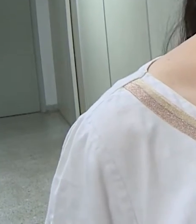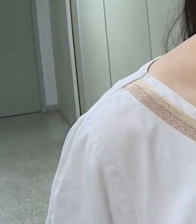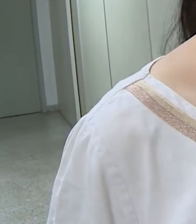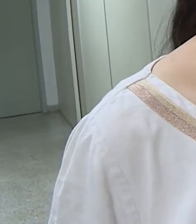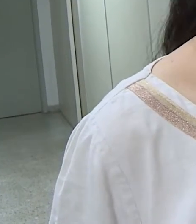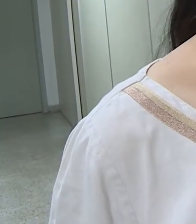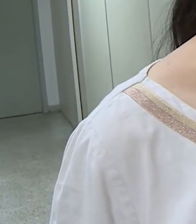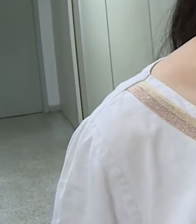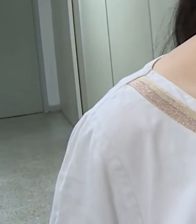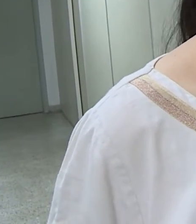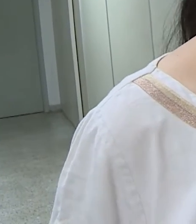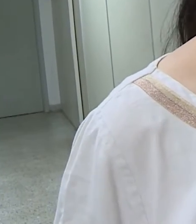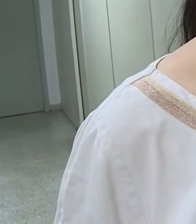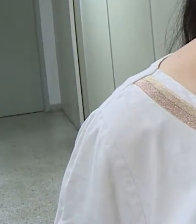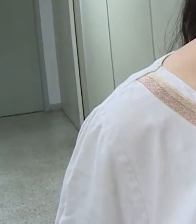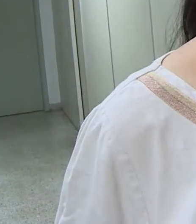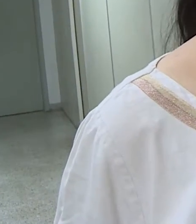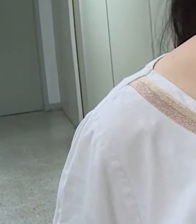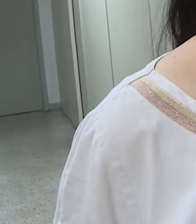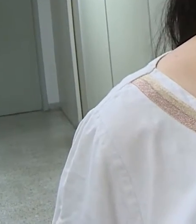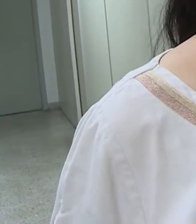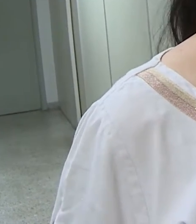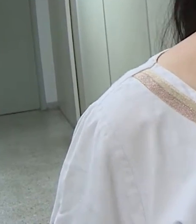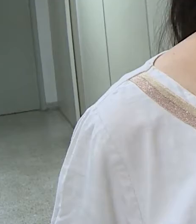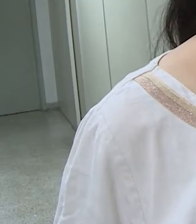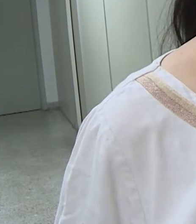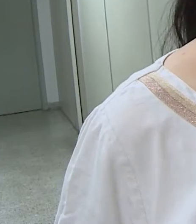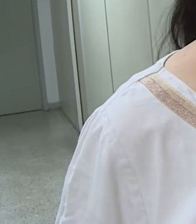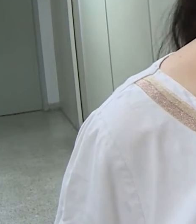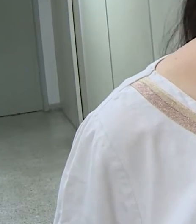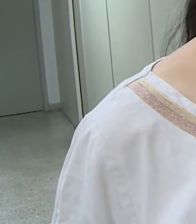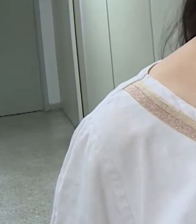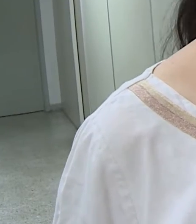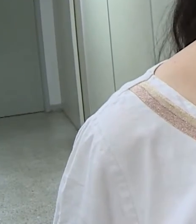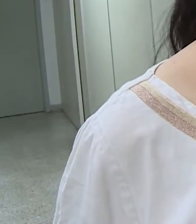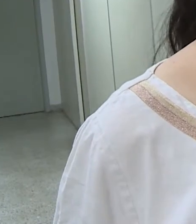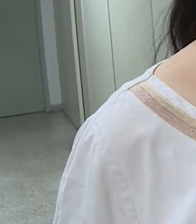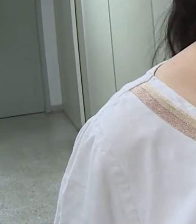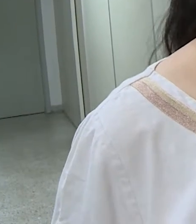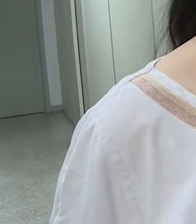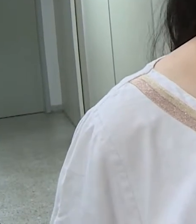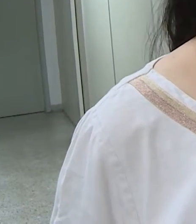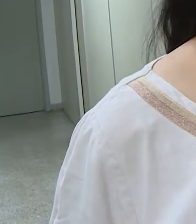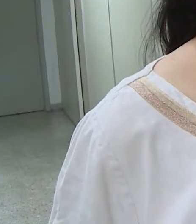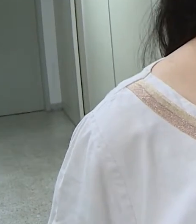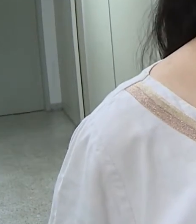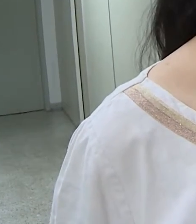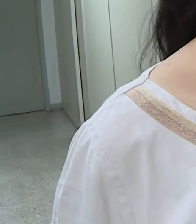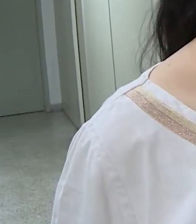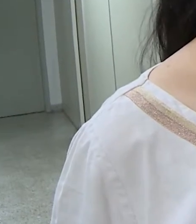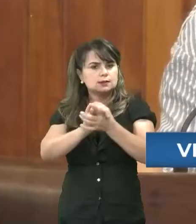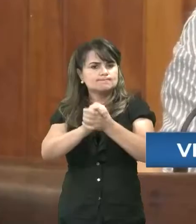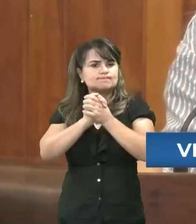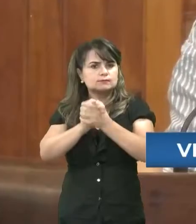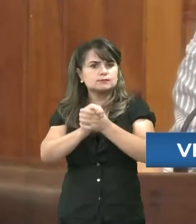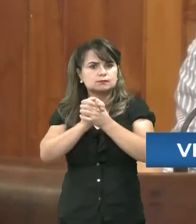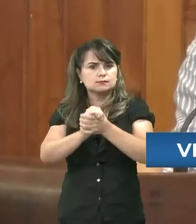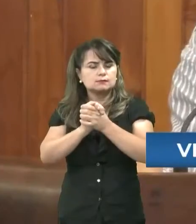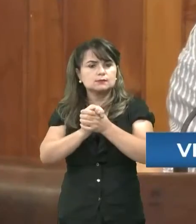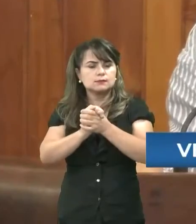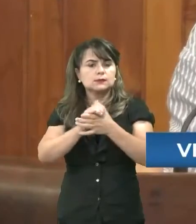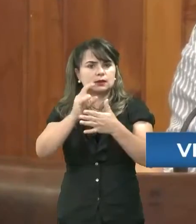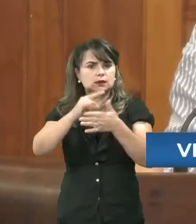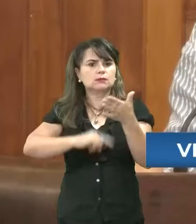atendimento para aquela pessoa também, mesmo que seja assintomática, mas se ela está com sintoma, ela tem que ser assistida, ela tem que ser cuidada. A